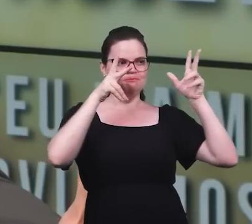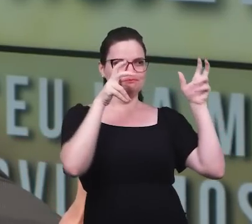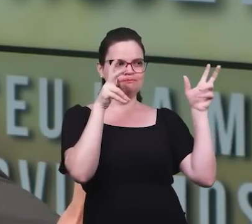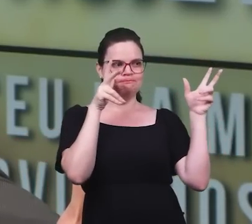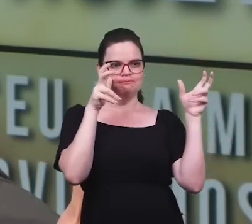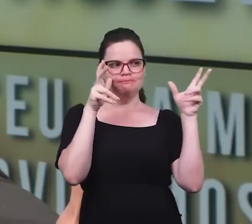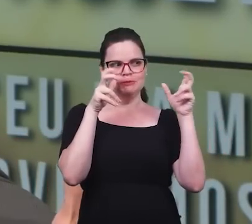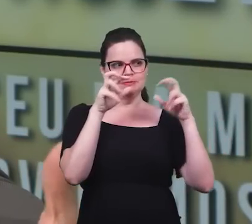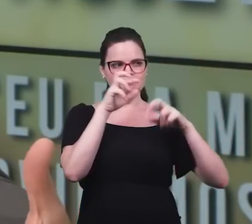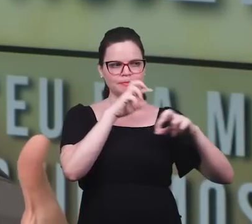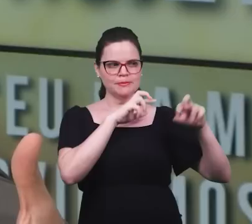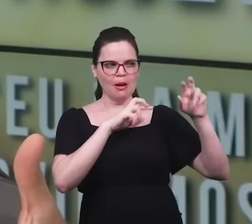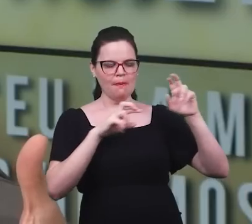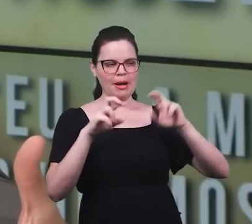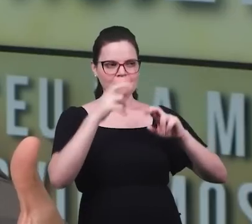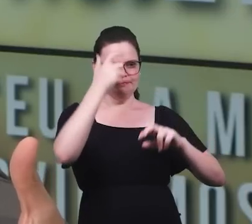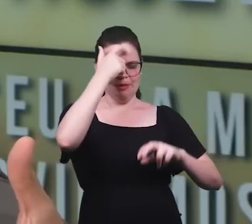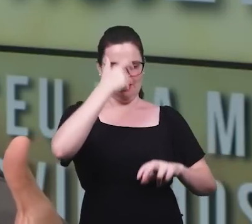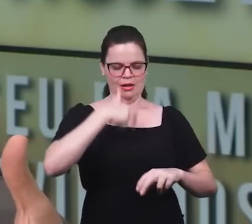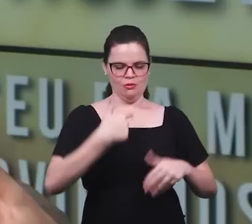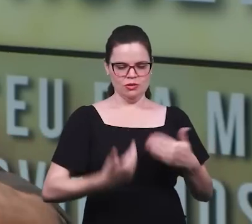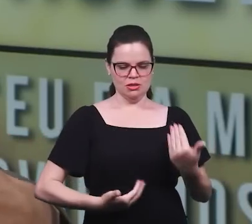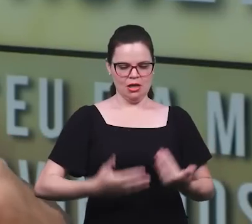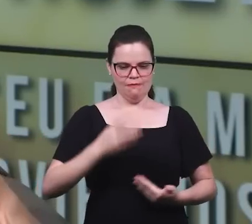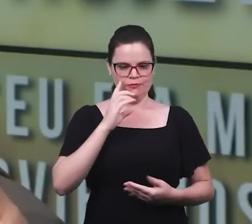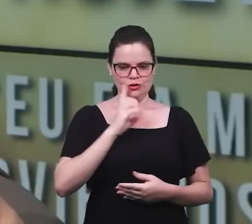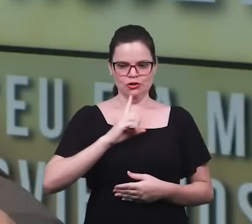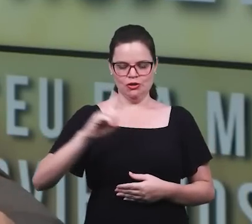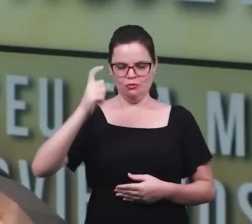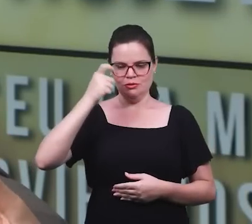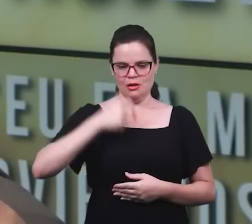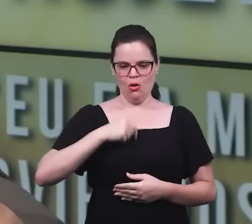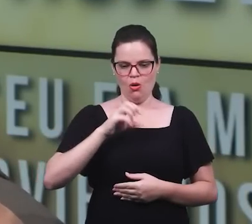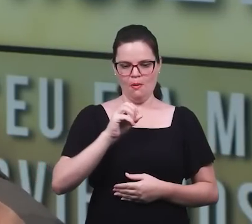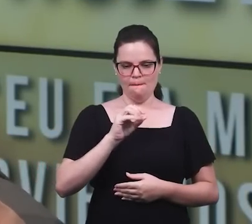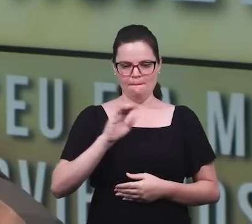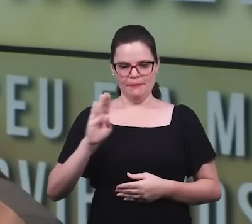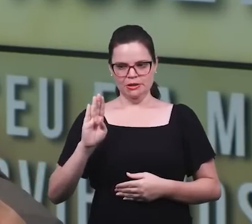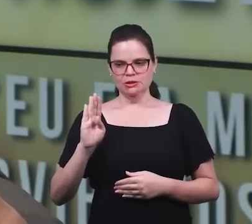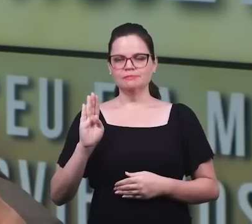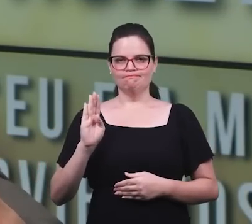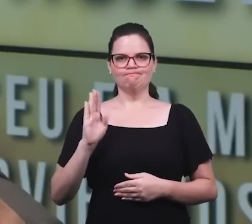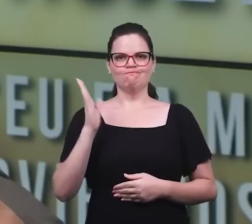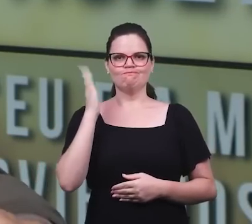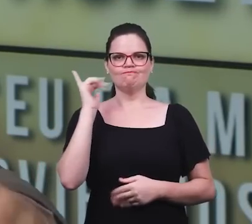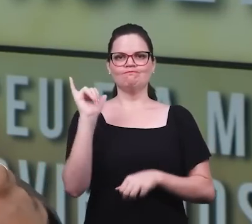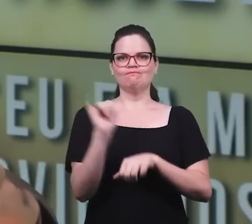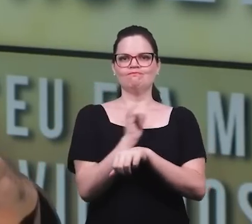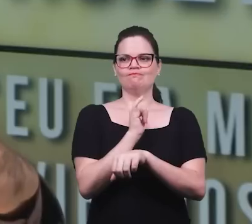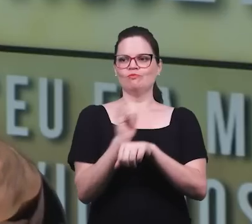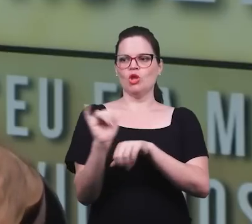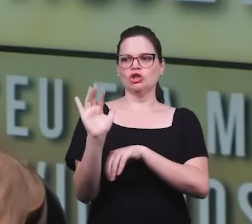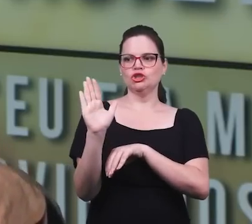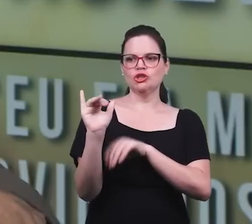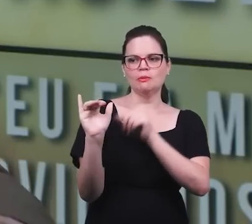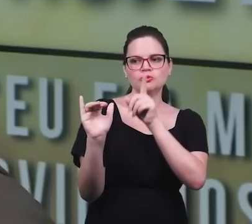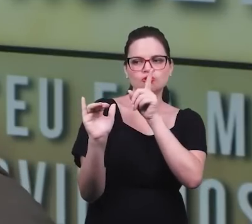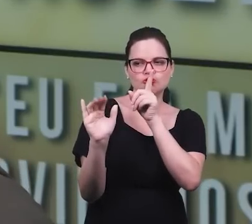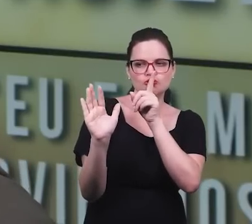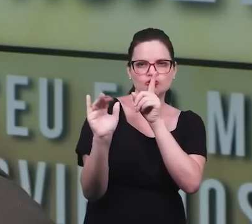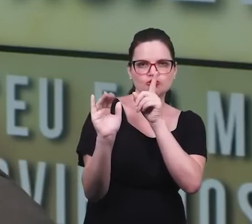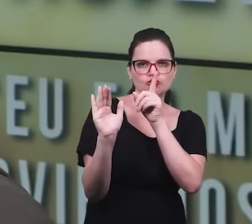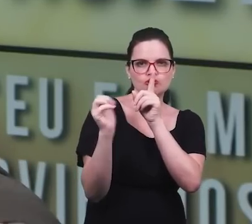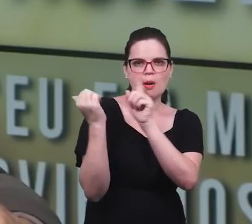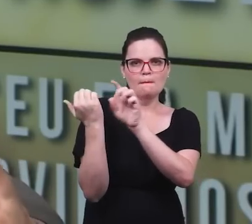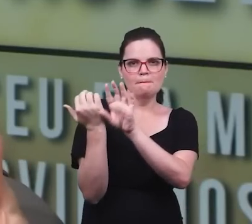de Deus e esconde, a palavra fala, 100 profetas de 50 em 50. E além de